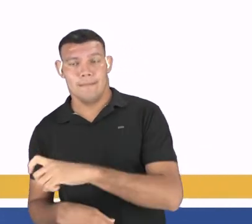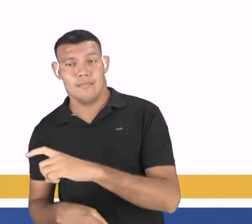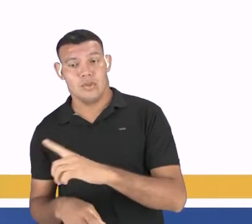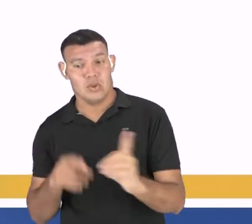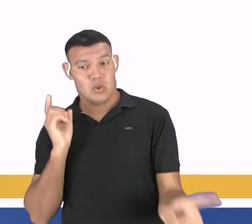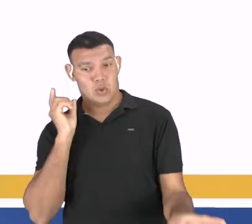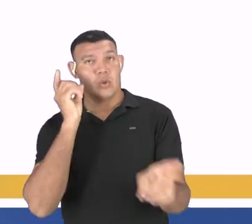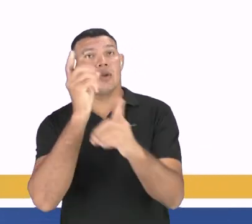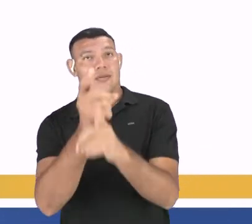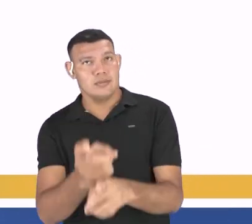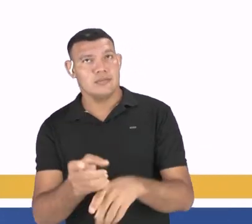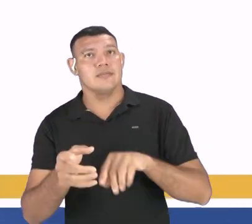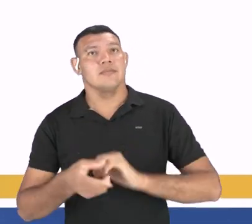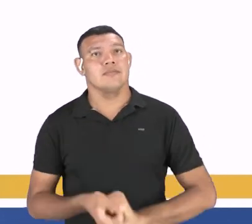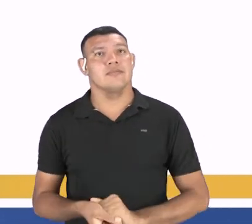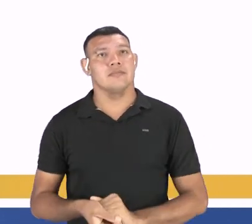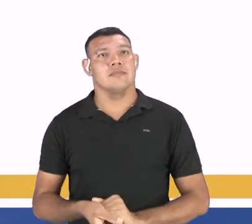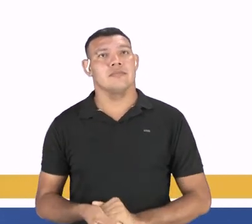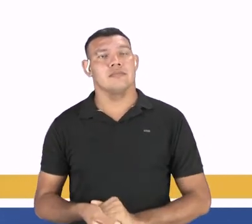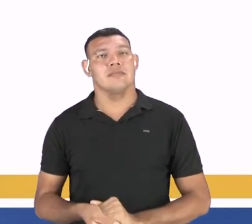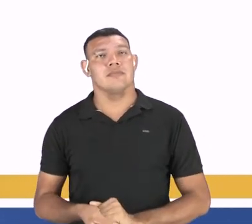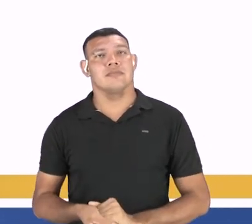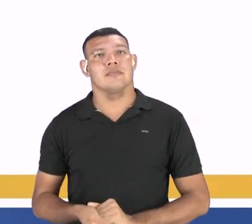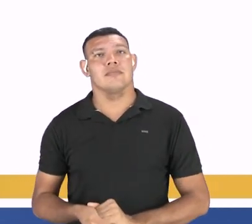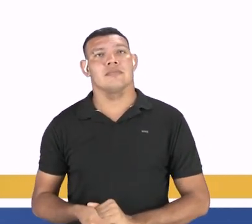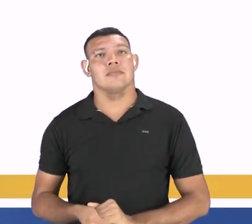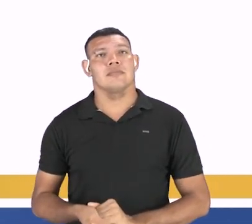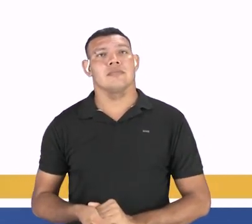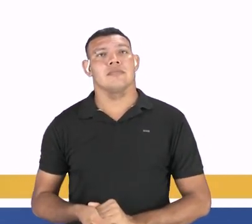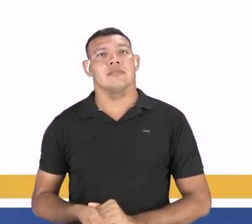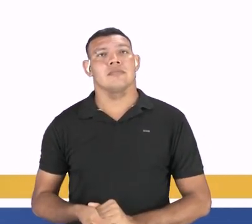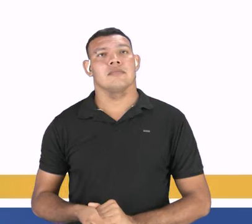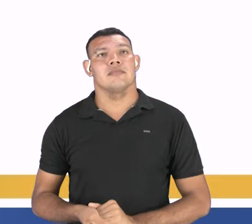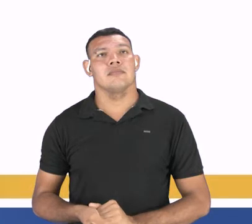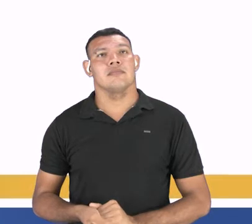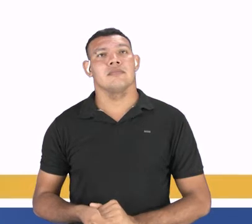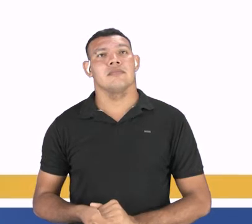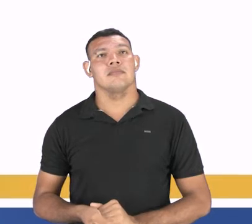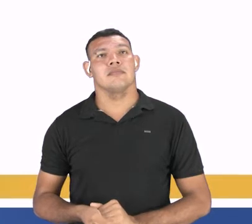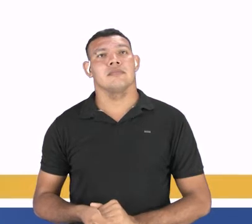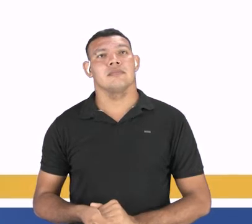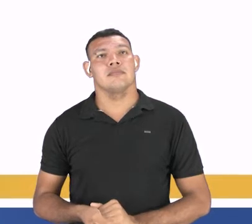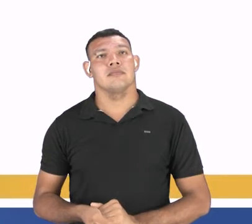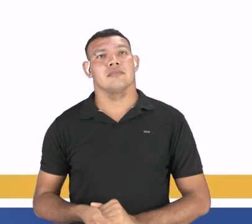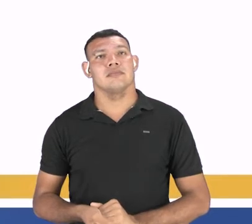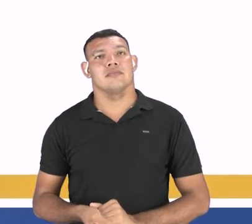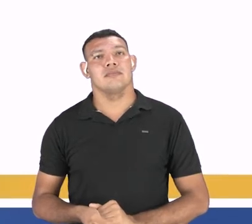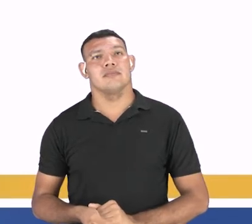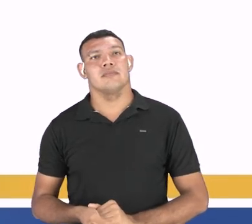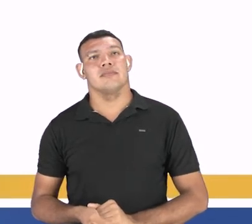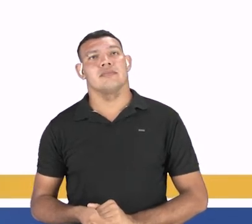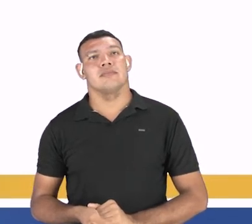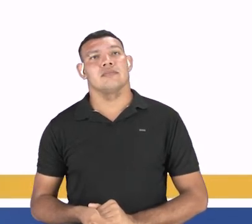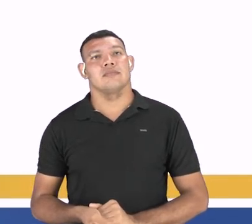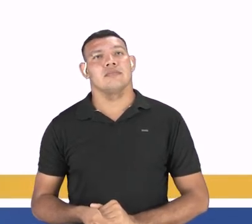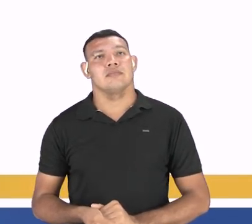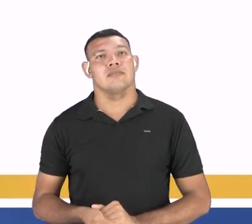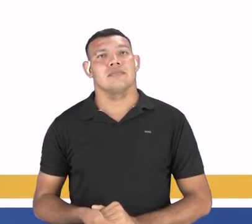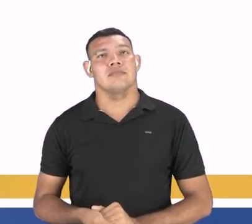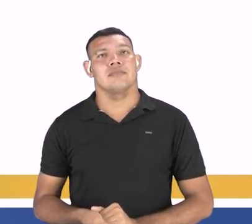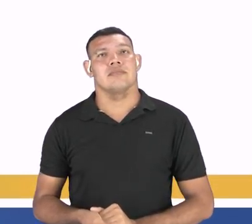descoberta que essa em cima ali a senha try 12 né